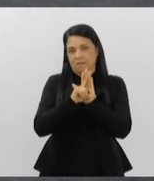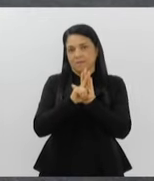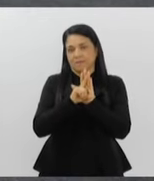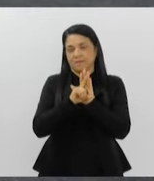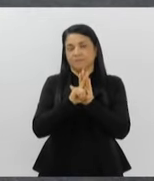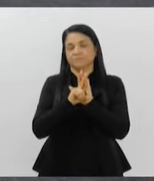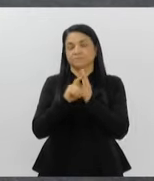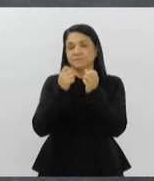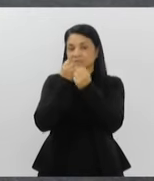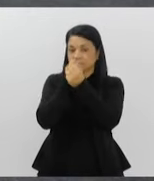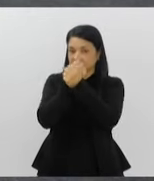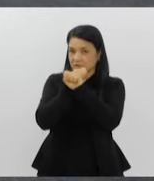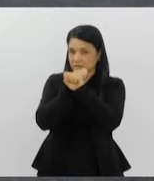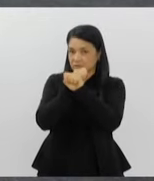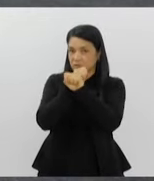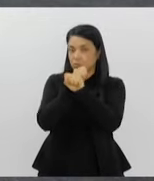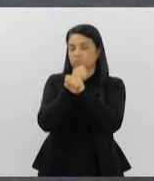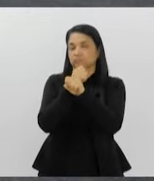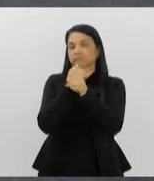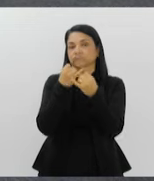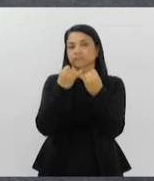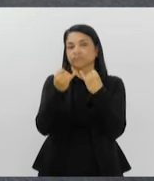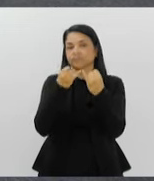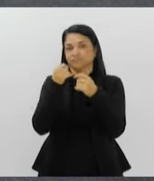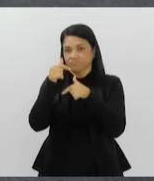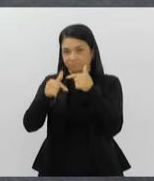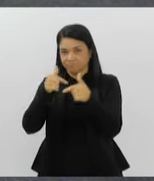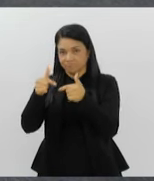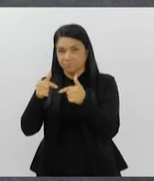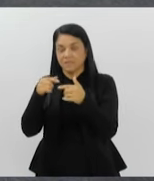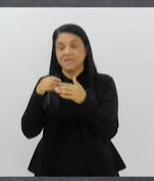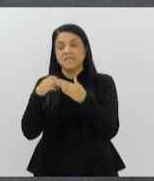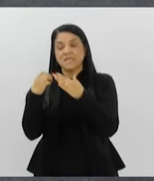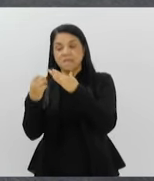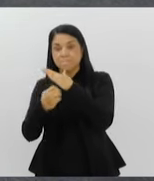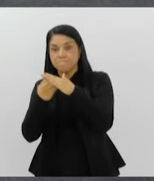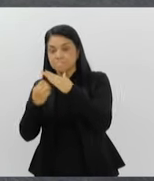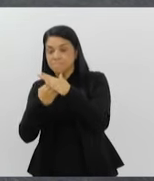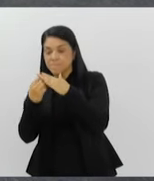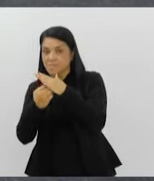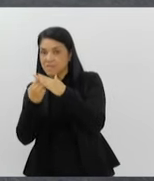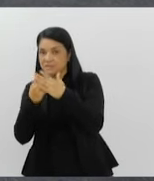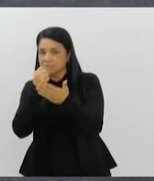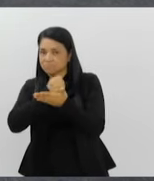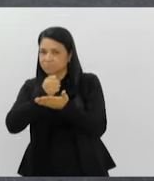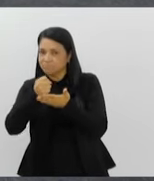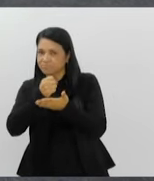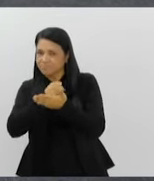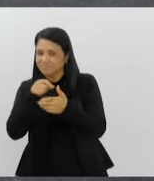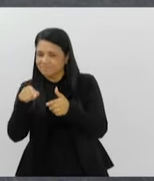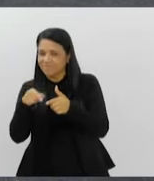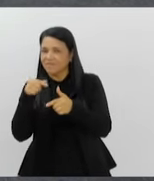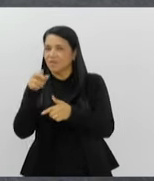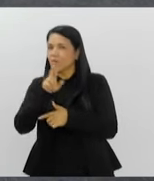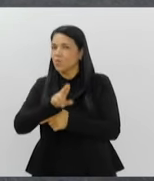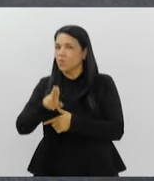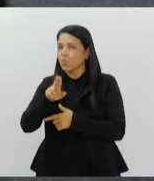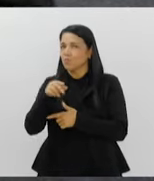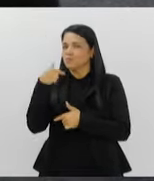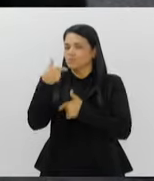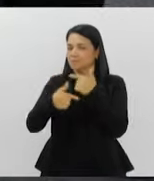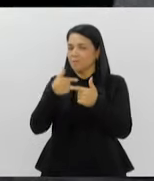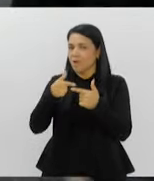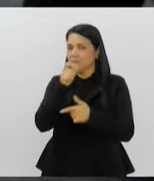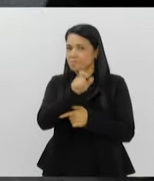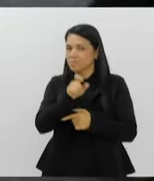da escravidão e das empresas que empregam, das empresas que utilizam do trabalho escravo. Foi um